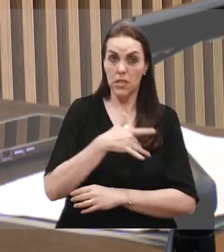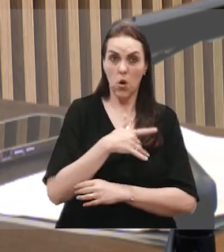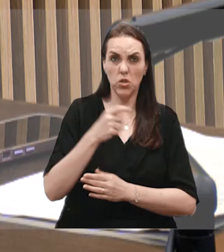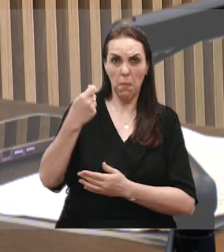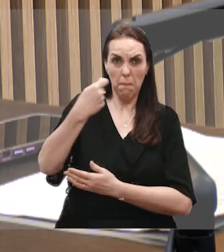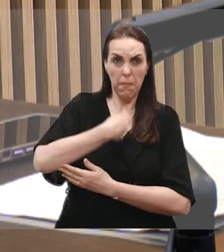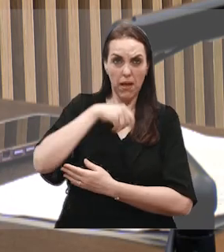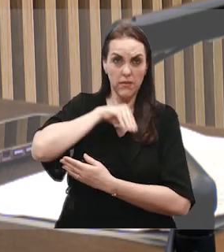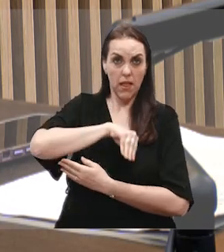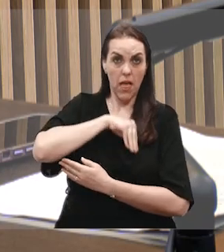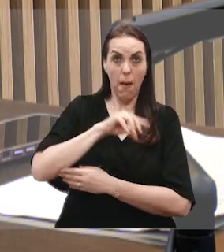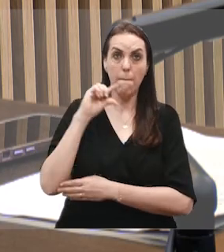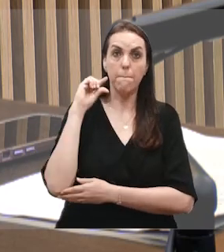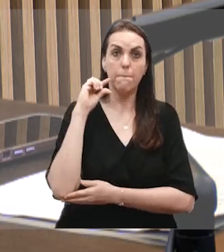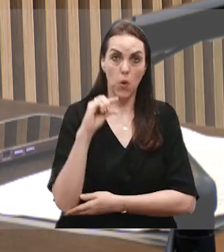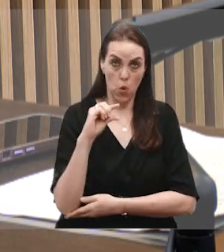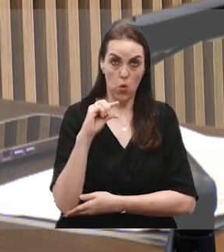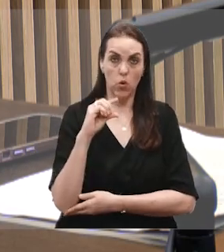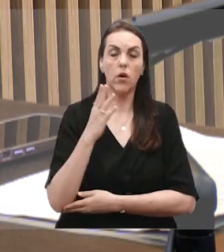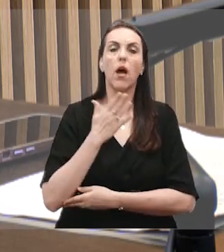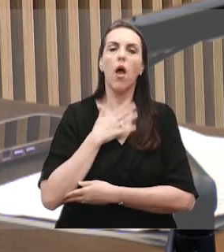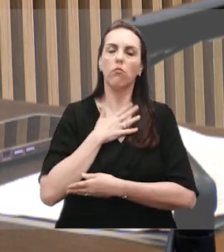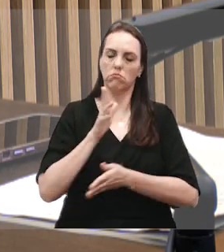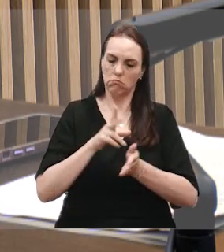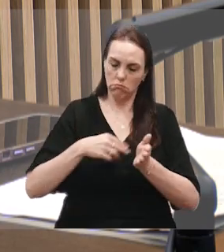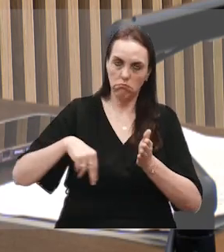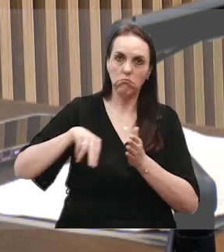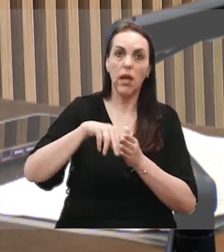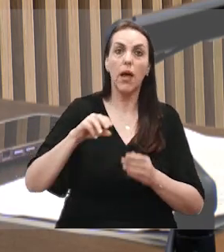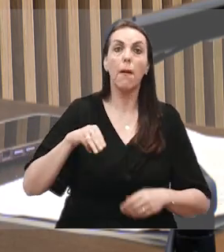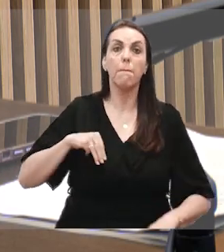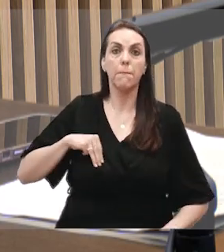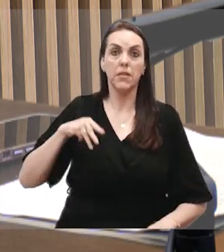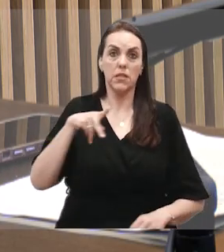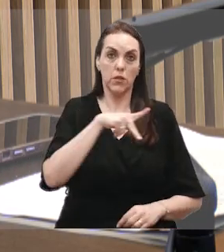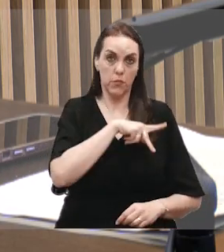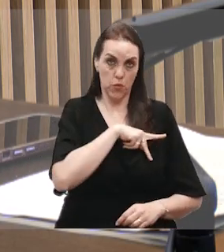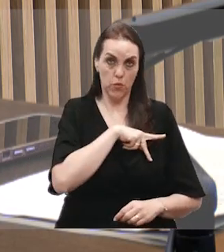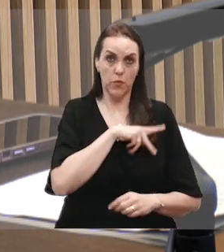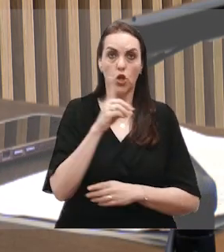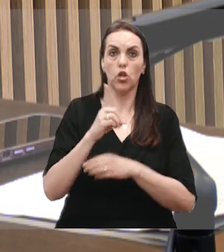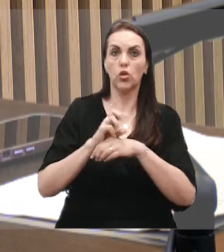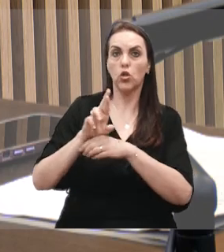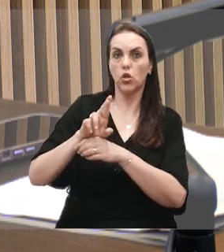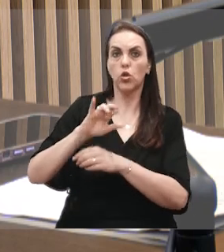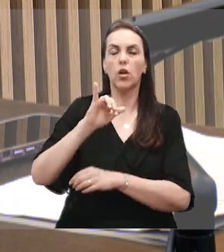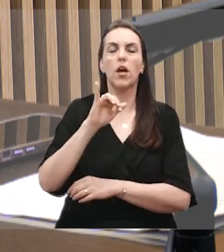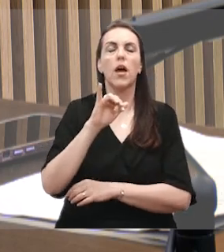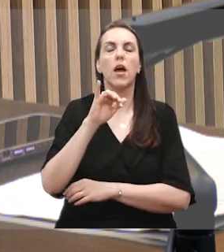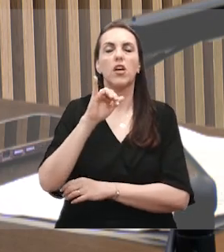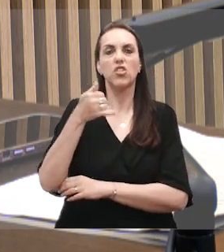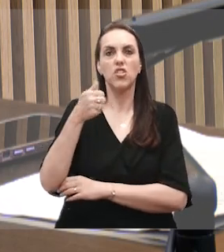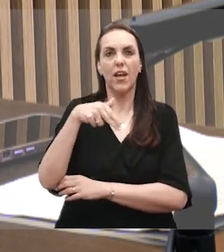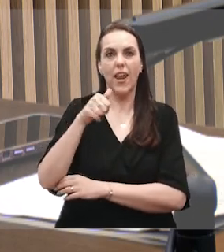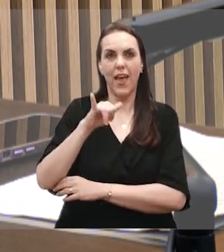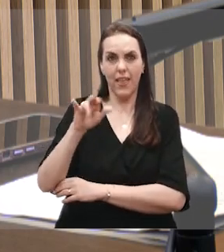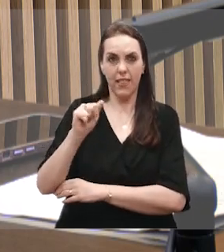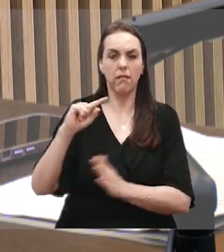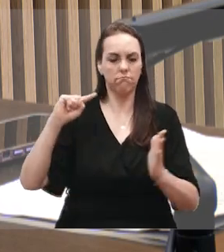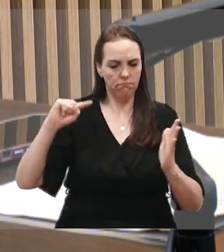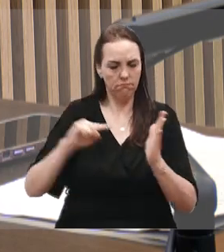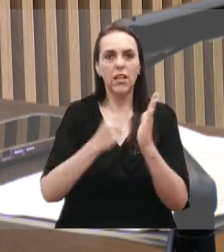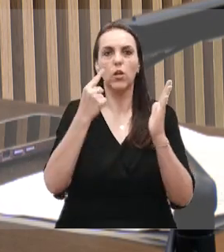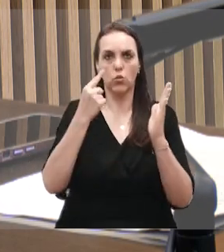pouco. Então, eu vim para a Câmara de Vereadores, fui no Ministério Público, né, com a doutora Janaína na época, então fizemos a denúncia